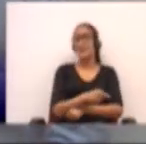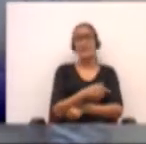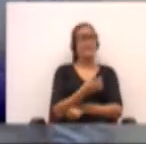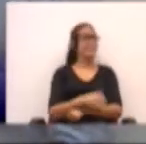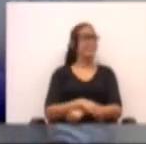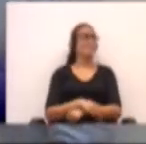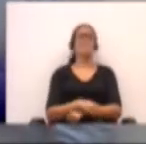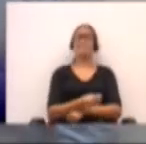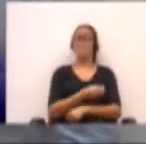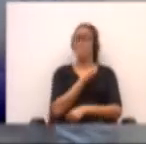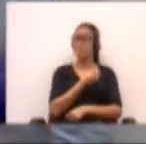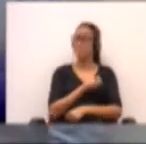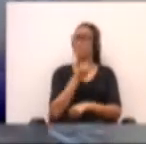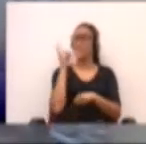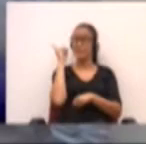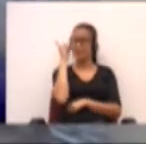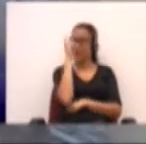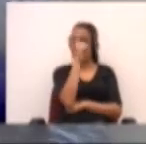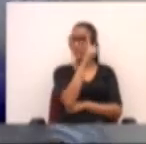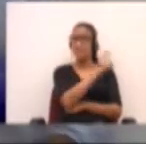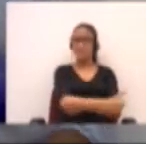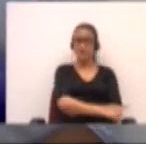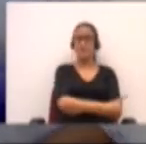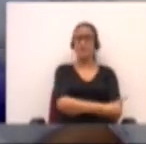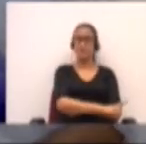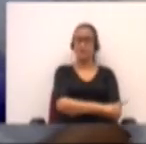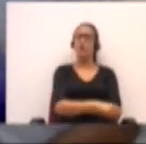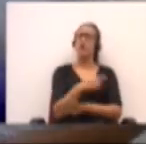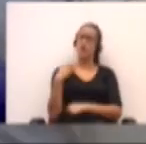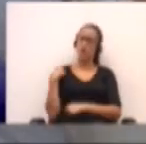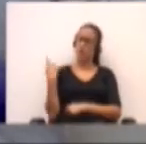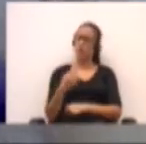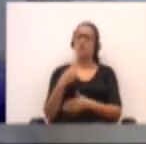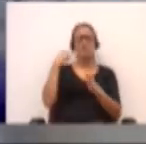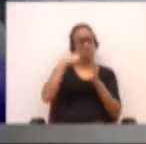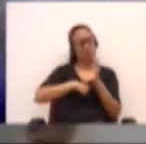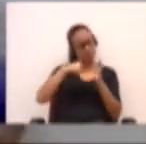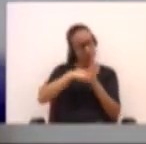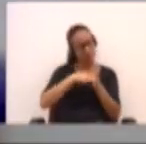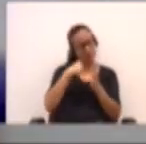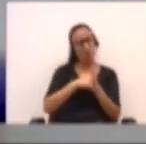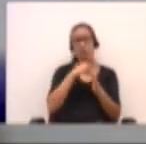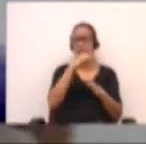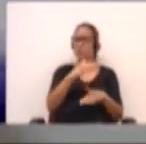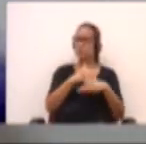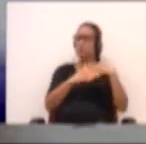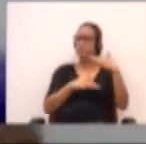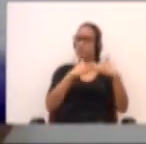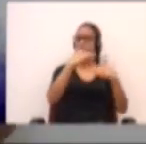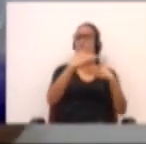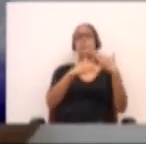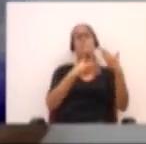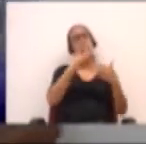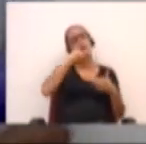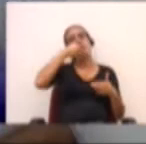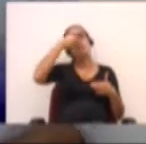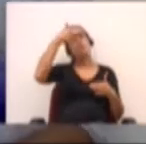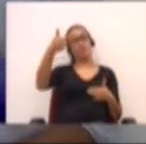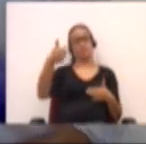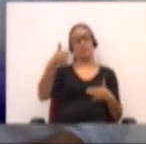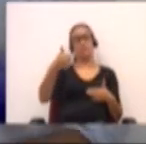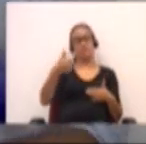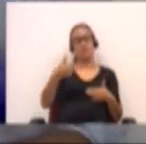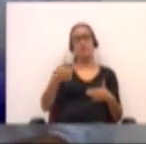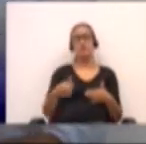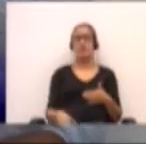sua condição de vida aos poucos. Há um processo na justiça, o INCRA está querendo regularizar a área, tem uma polêmica entre a